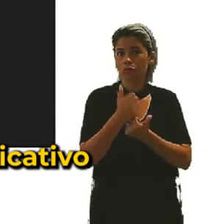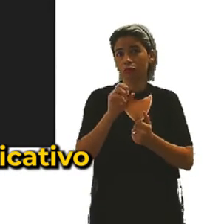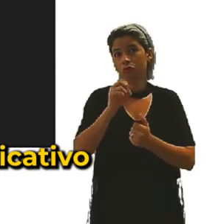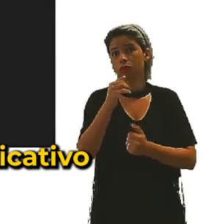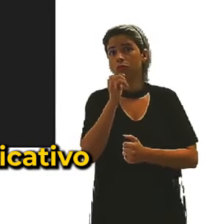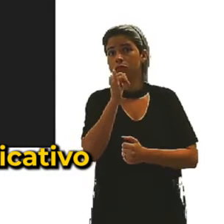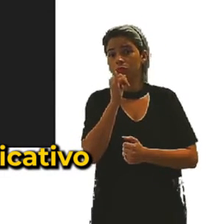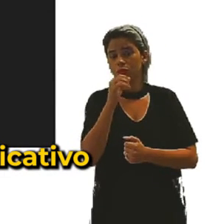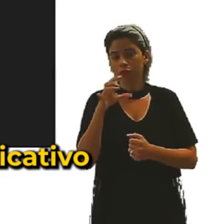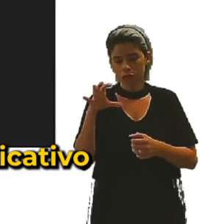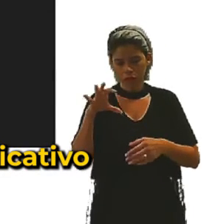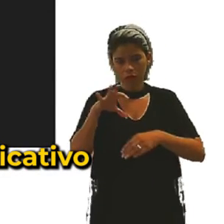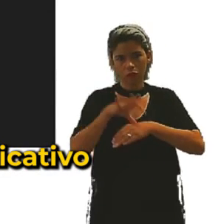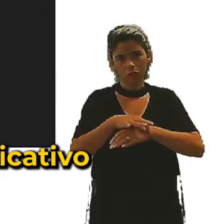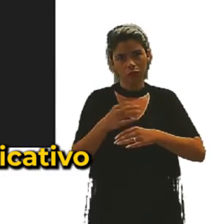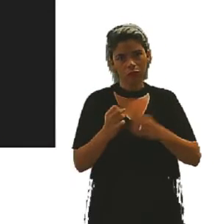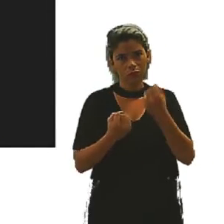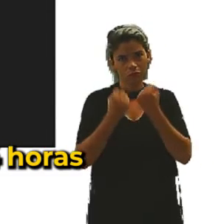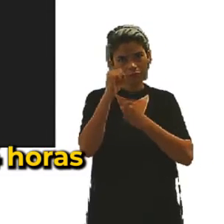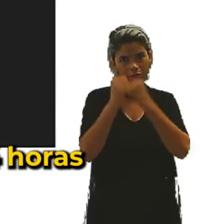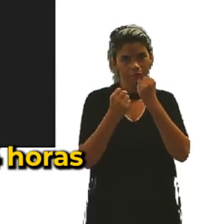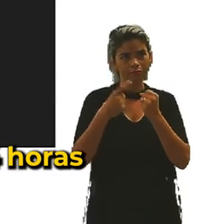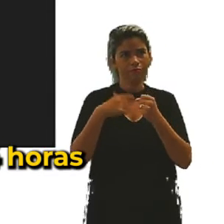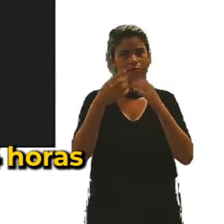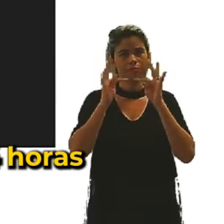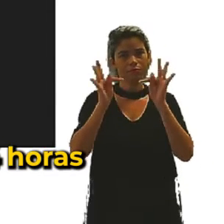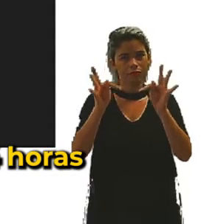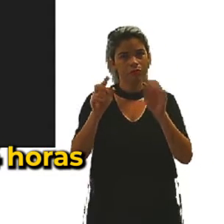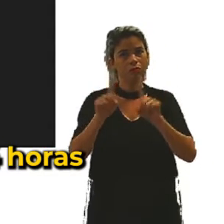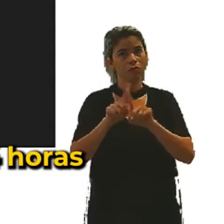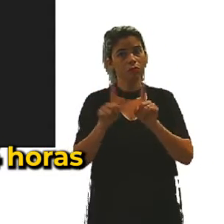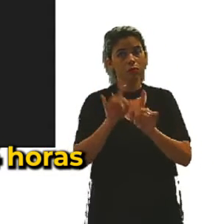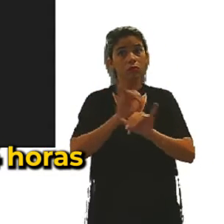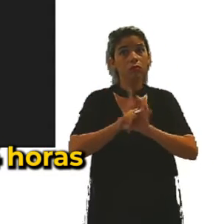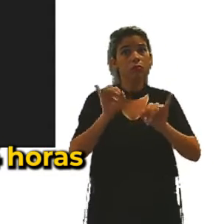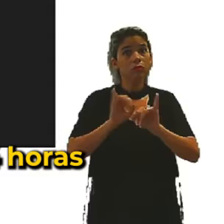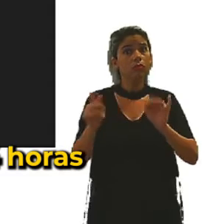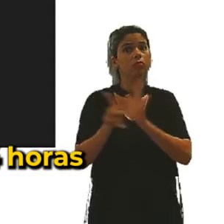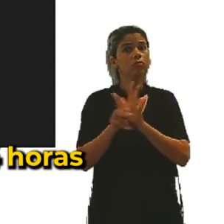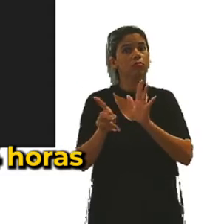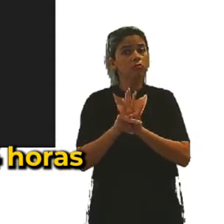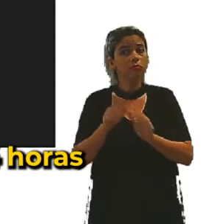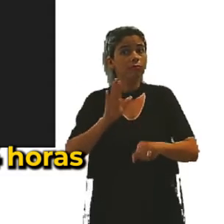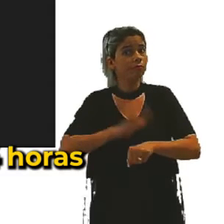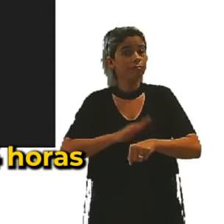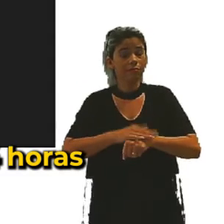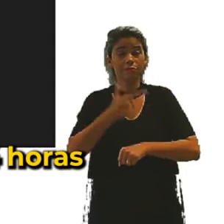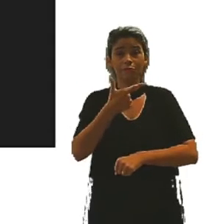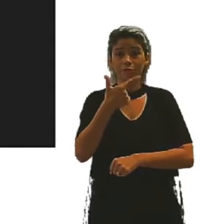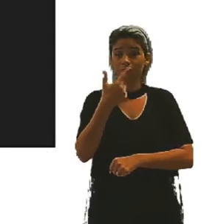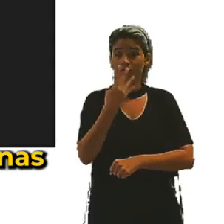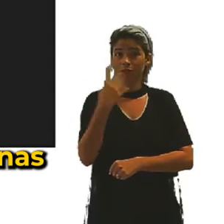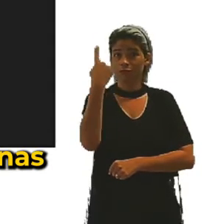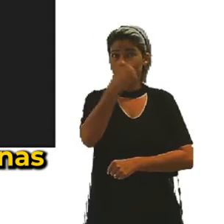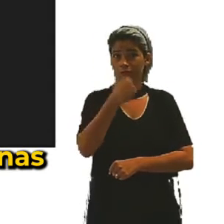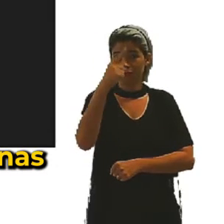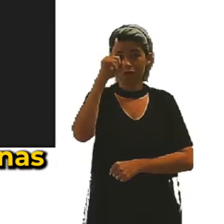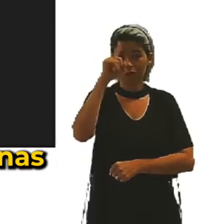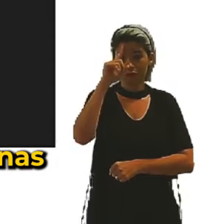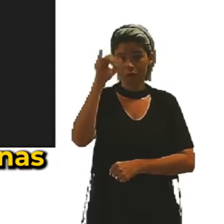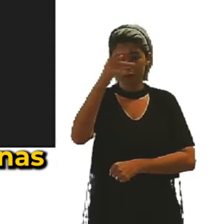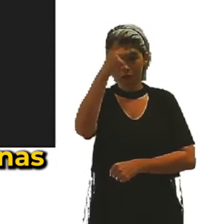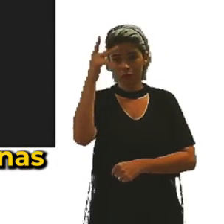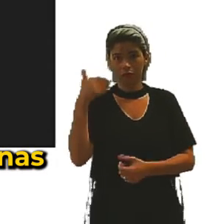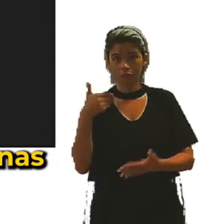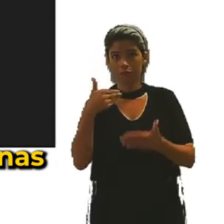eletrônicas, como o aplicativo DMPP, né, que é dado à vítima fazendo um monitoramento em tempo real, 24 horas por dia, se o agressor está